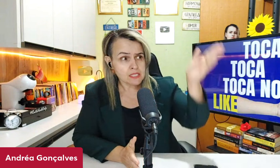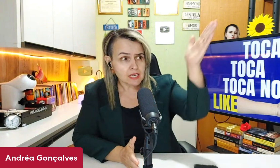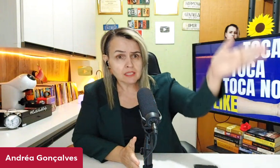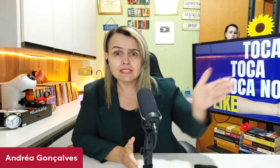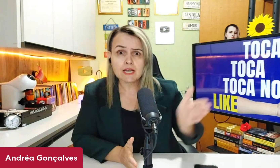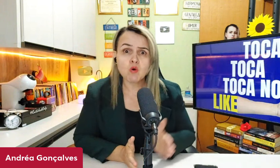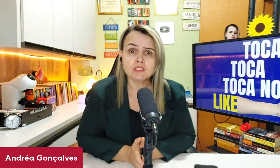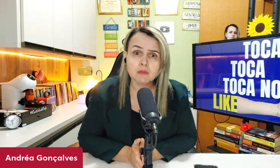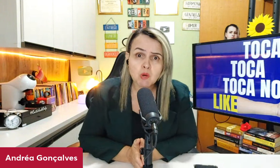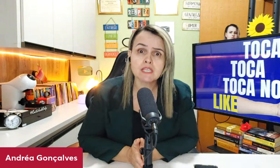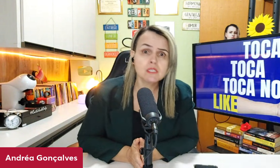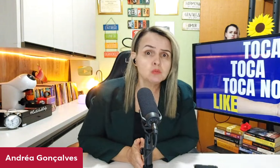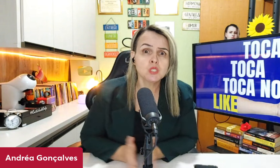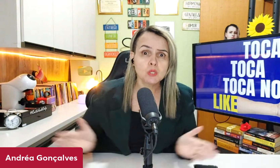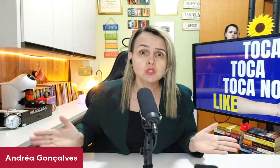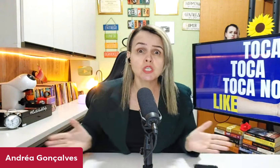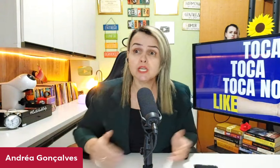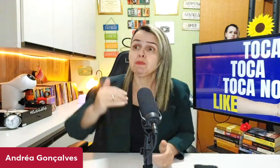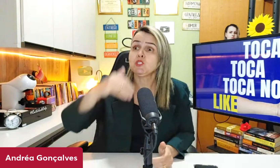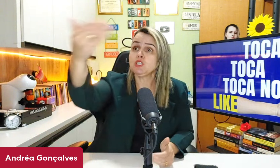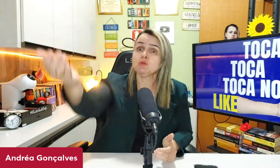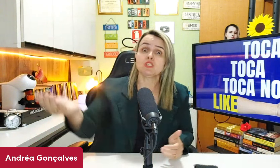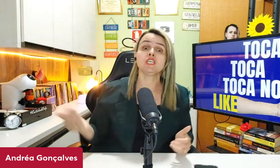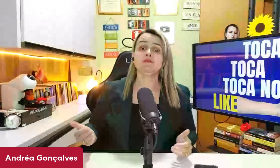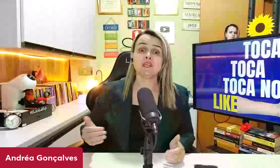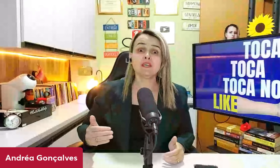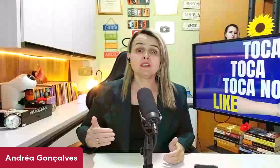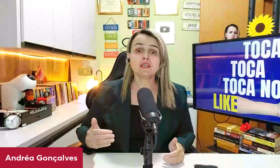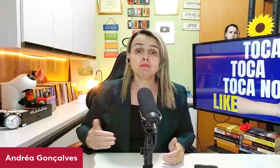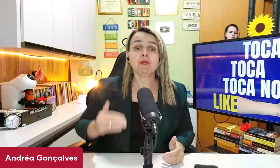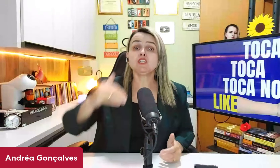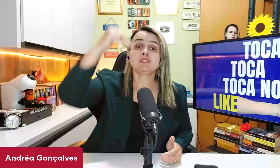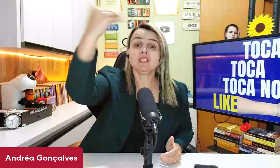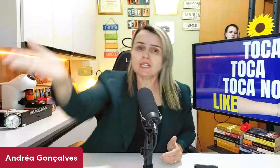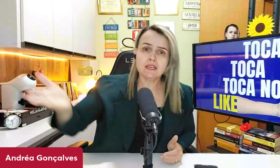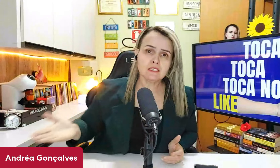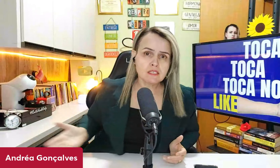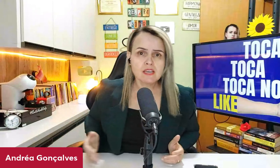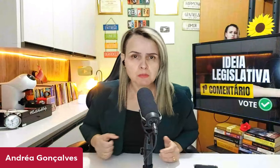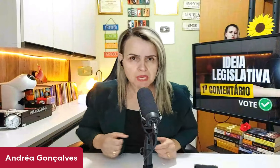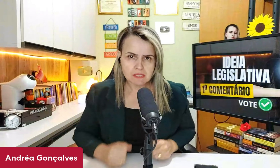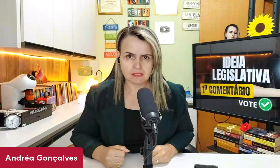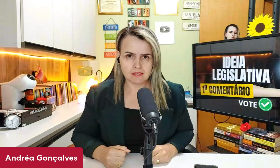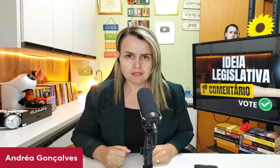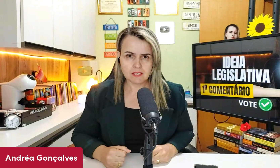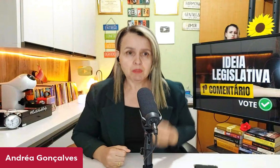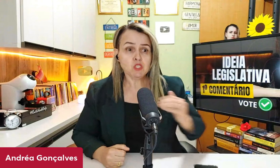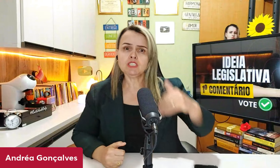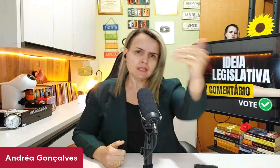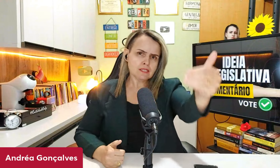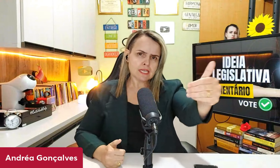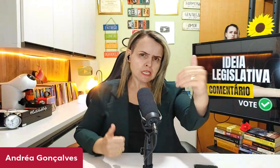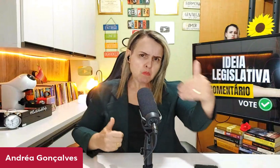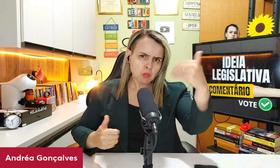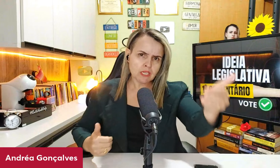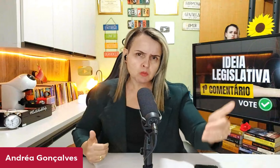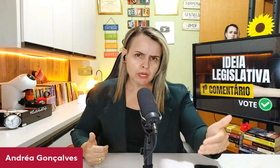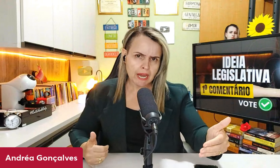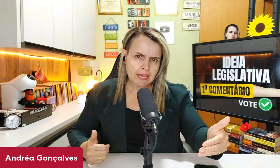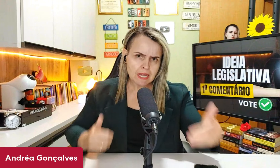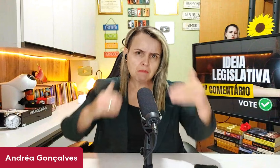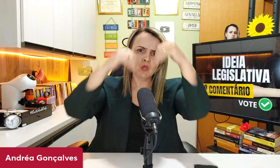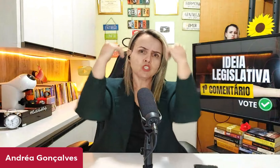daqueles que atentaram contra a democracia no dia 8 de janeiro pedindo inclusive pena de 30 anos e 6 meses pedindo indenização por